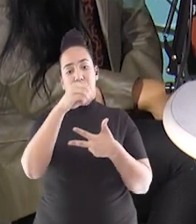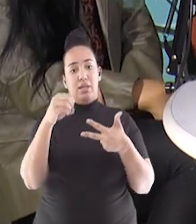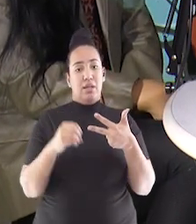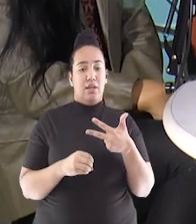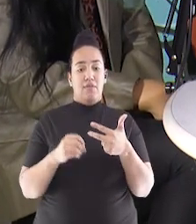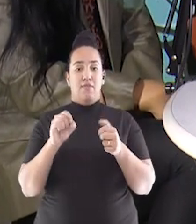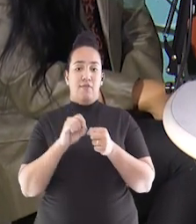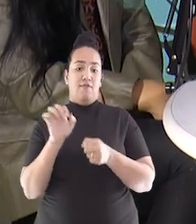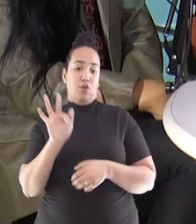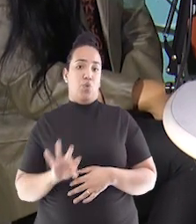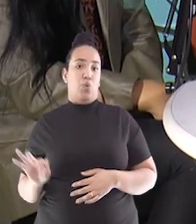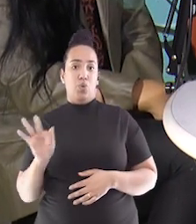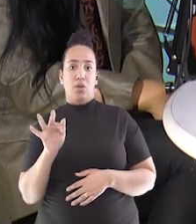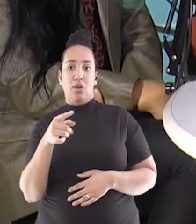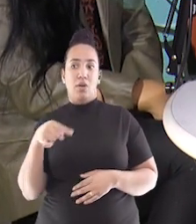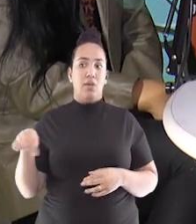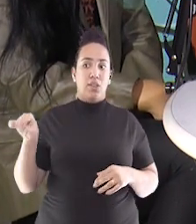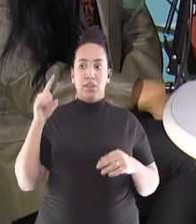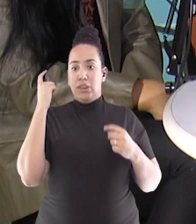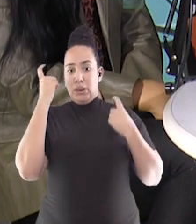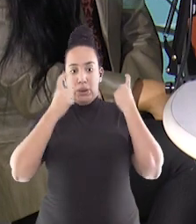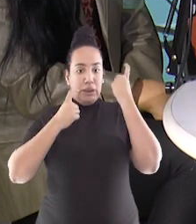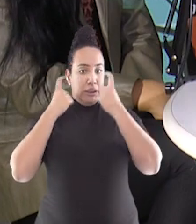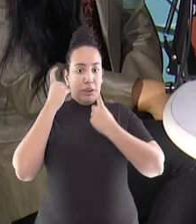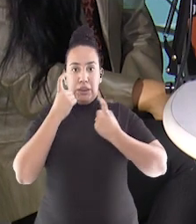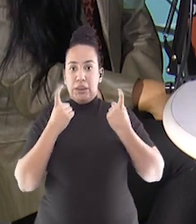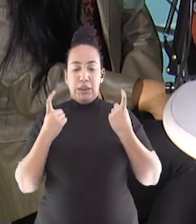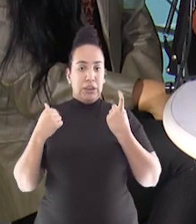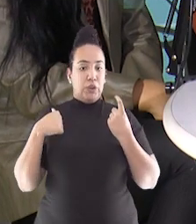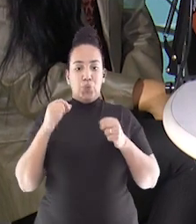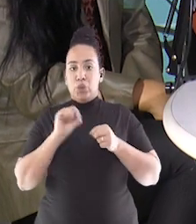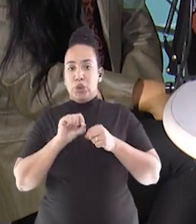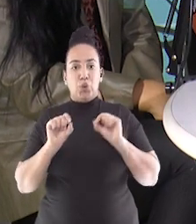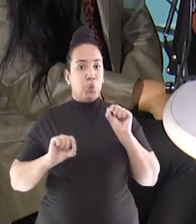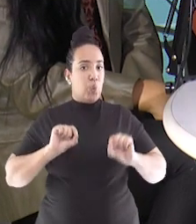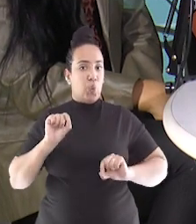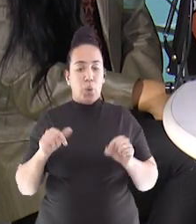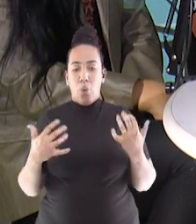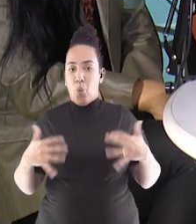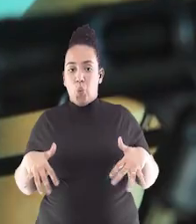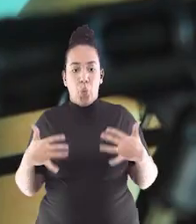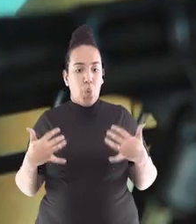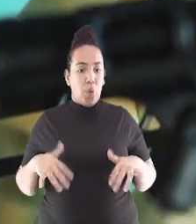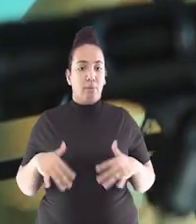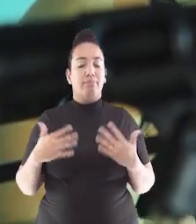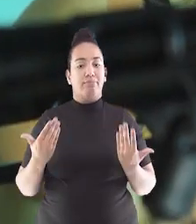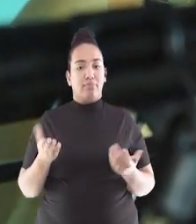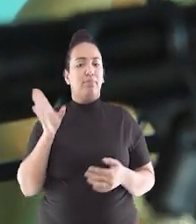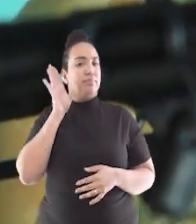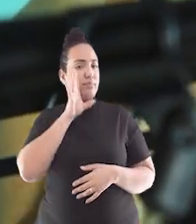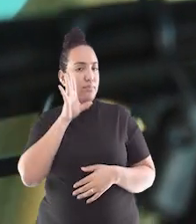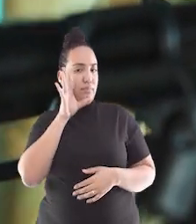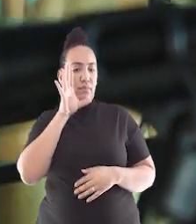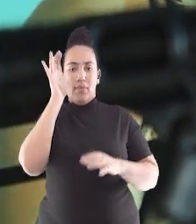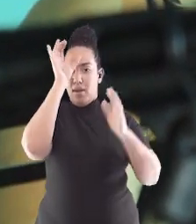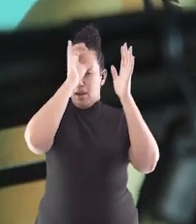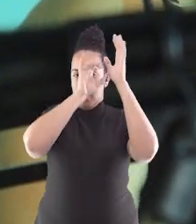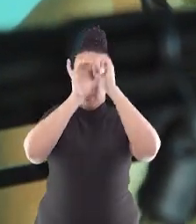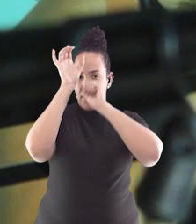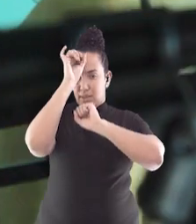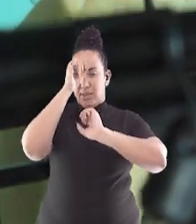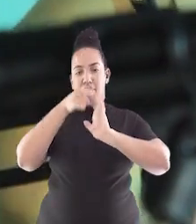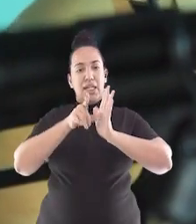uma faculdade. Aí você fica naquele desespero. Meu sim. Deus, o que eu vou fazer da minha vida, sabe? Então é legal a gente ir